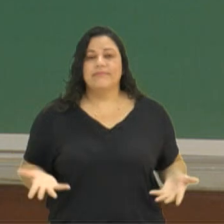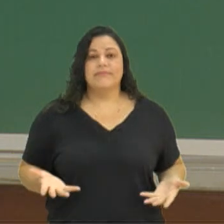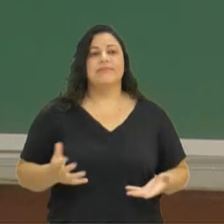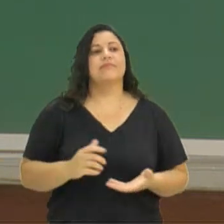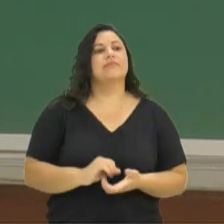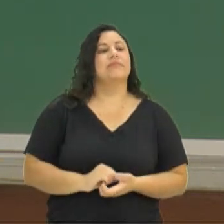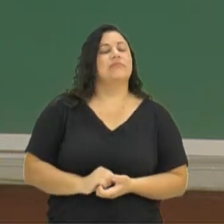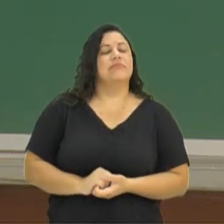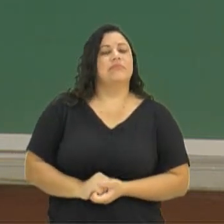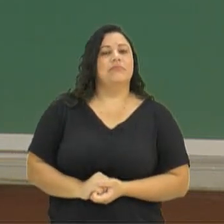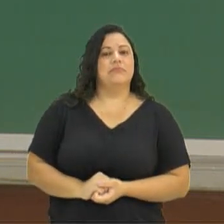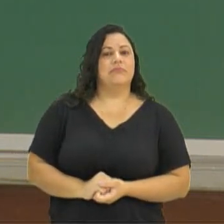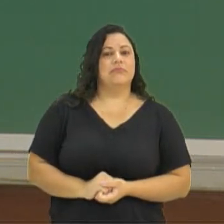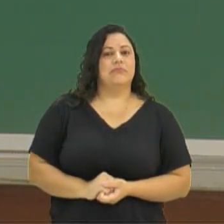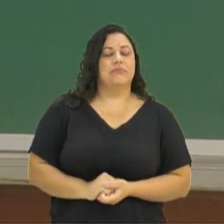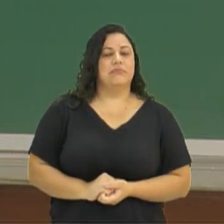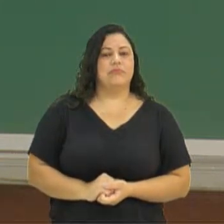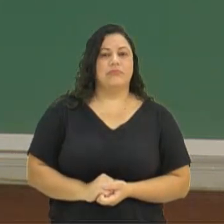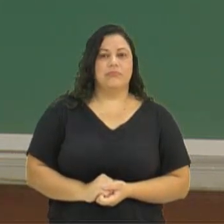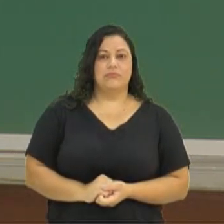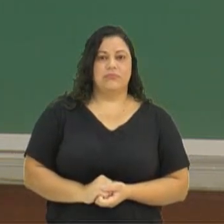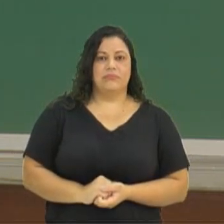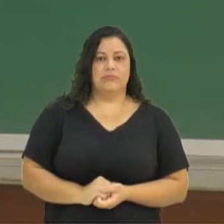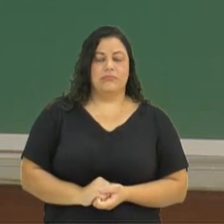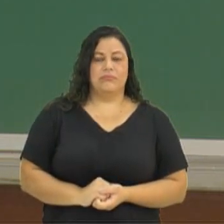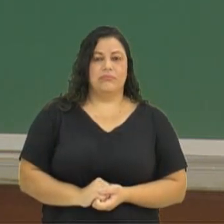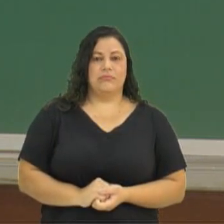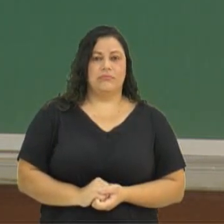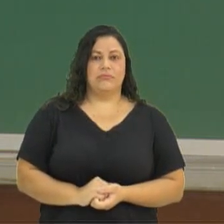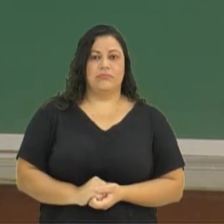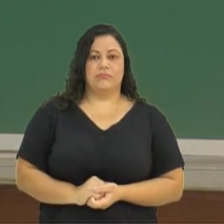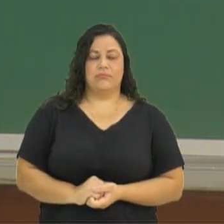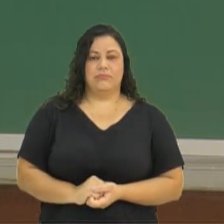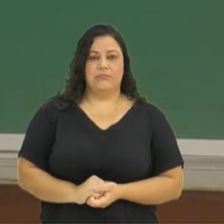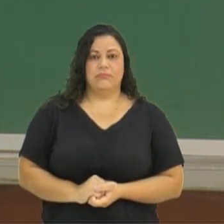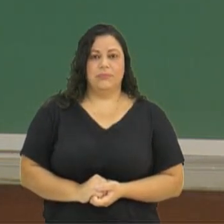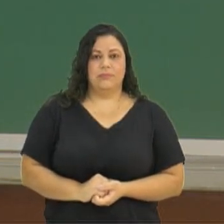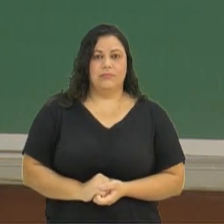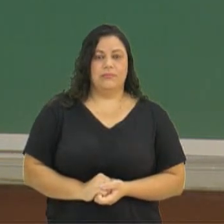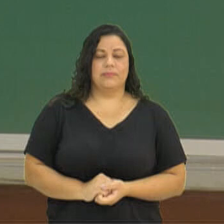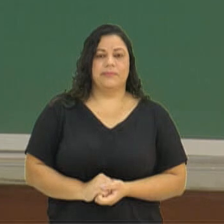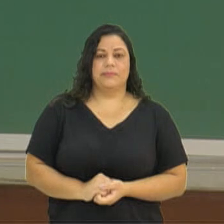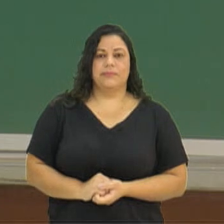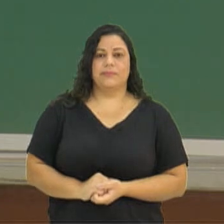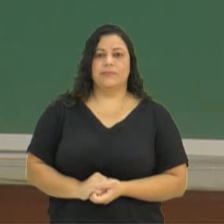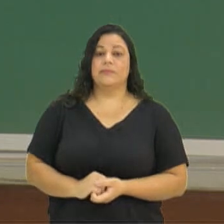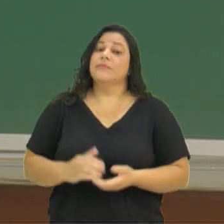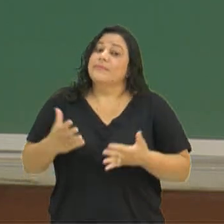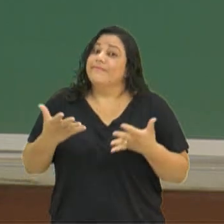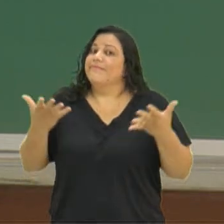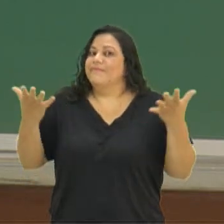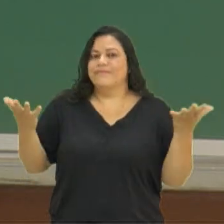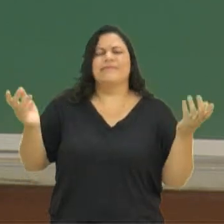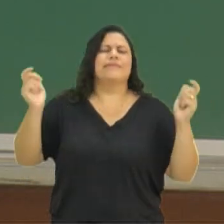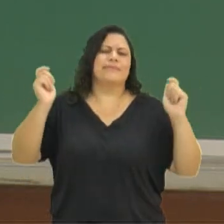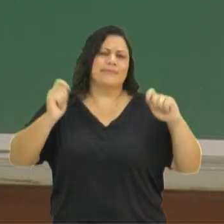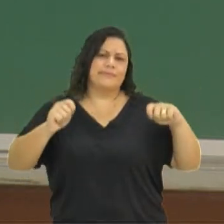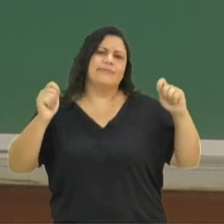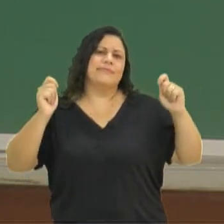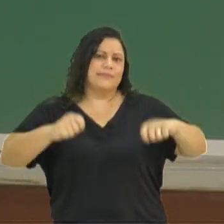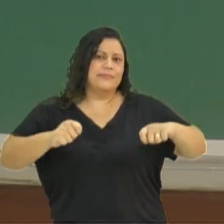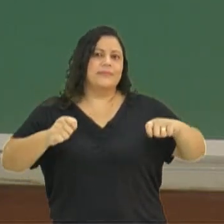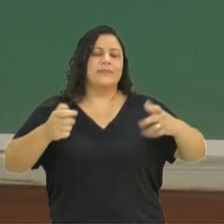pusieron, pues, todavía no había una fecha cierta de estreno. Então, obviamente, né, a possibilidade é